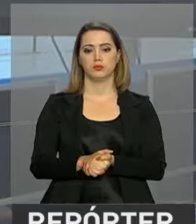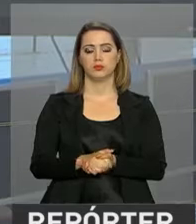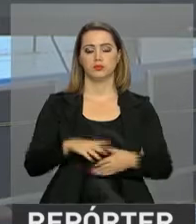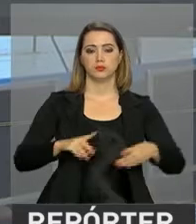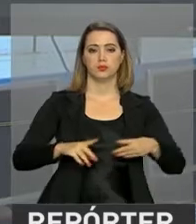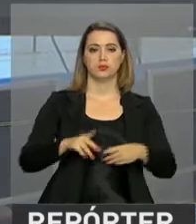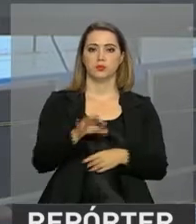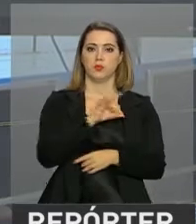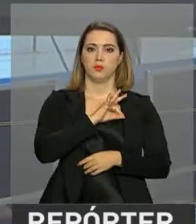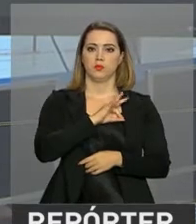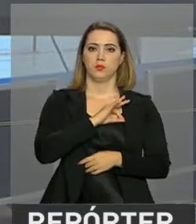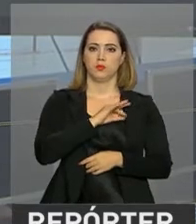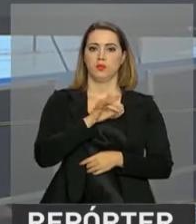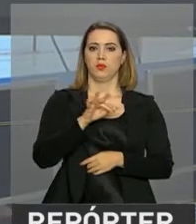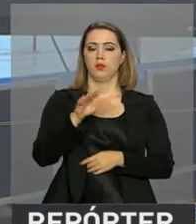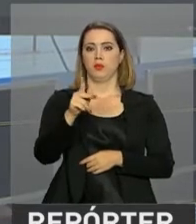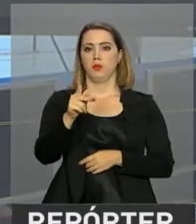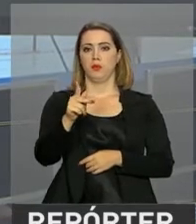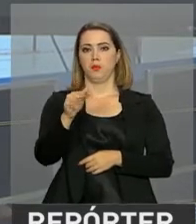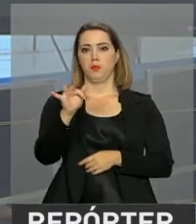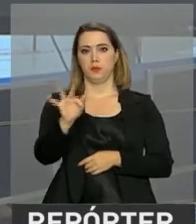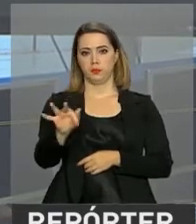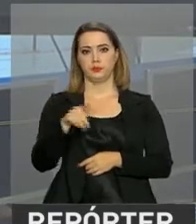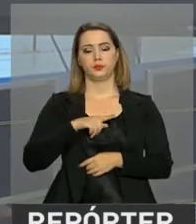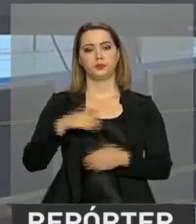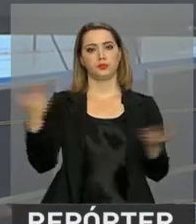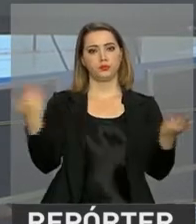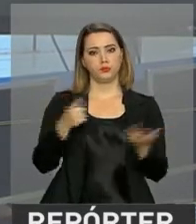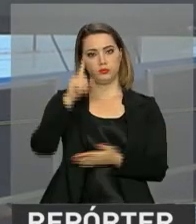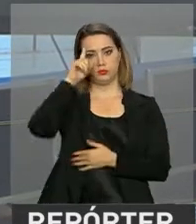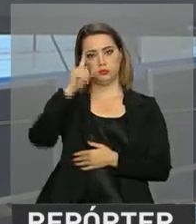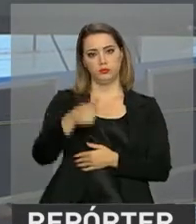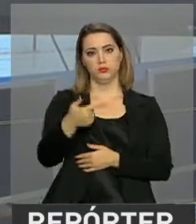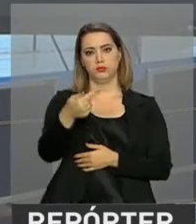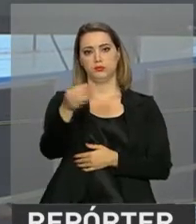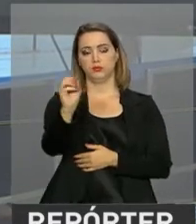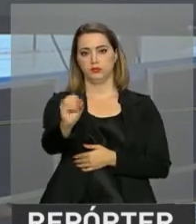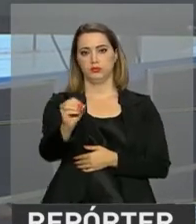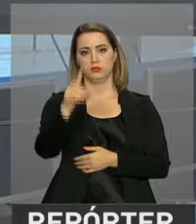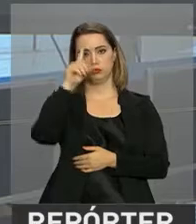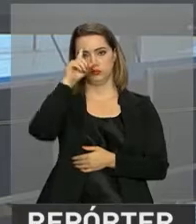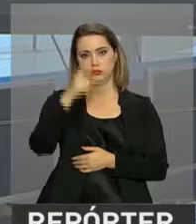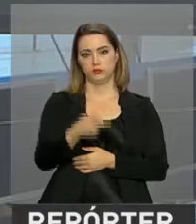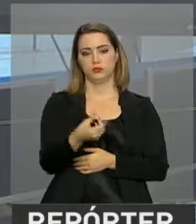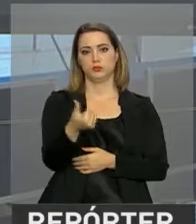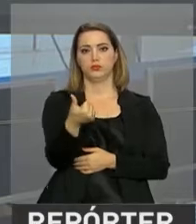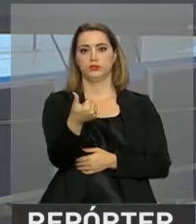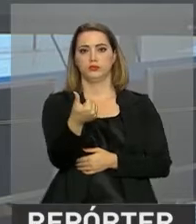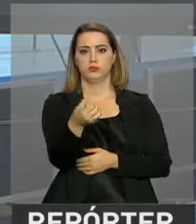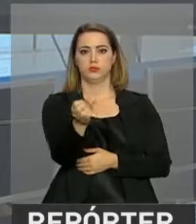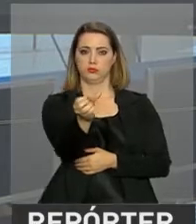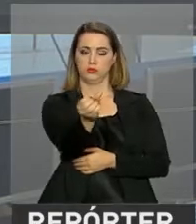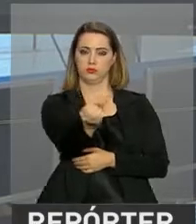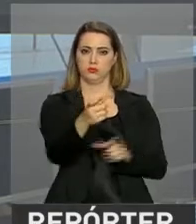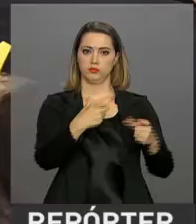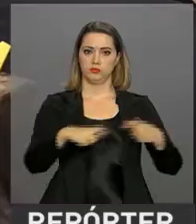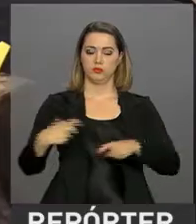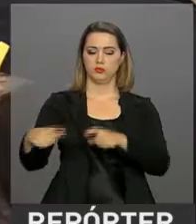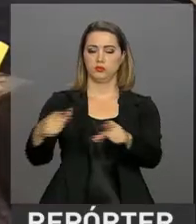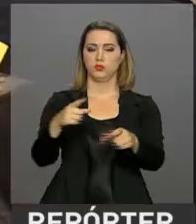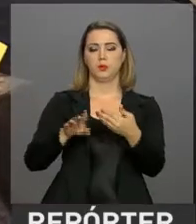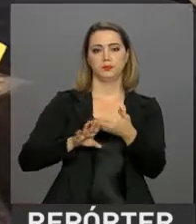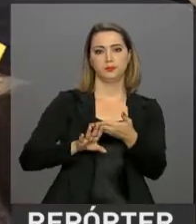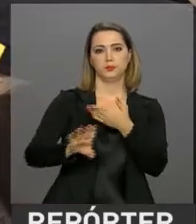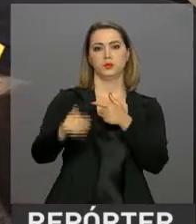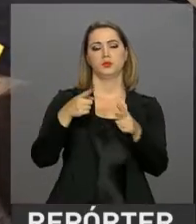Polícia Federal cumpriu hoje 70 mandados de prisão e de busca e apreensão em 16 estados em ação de combate à pedofilia. Cerca